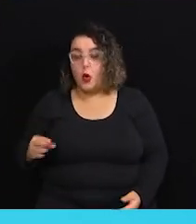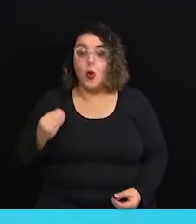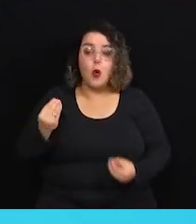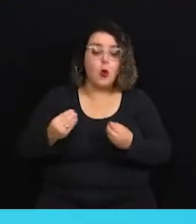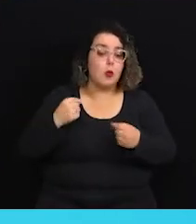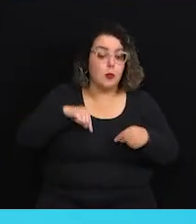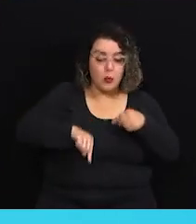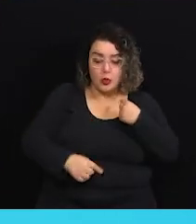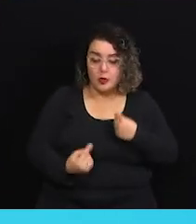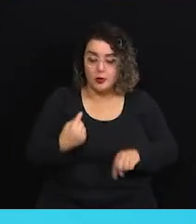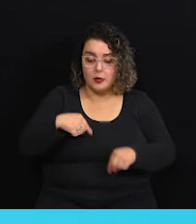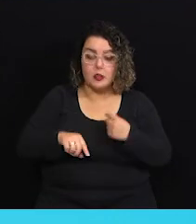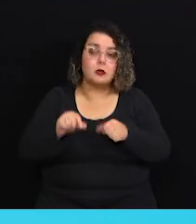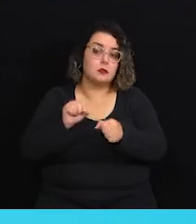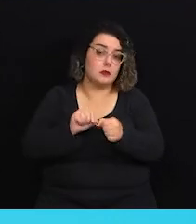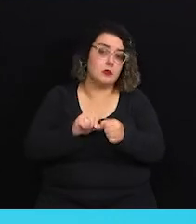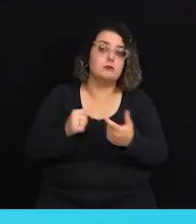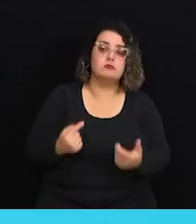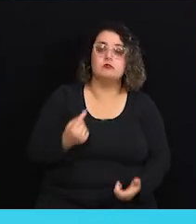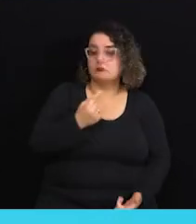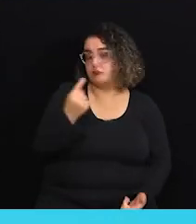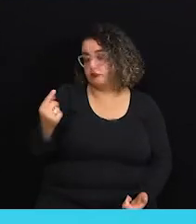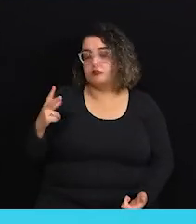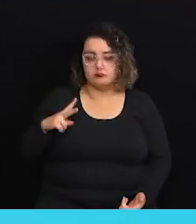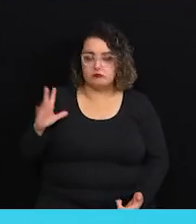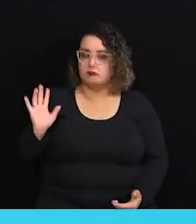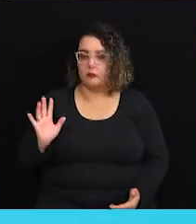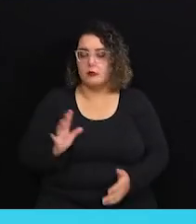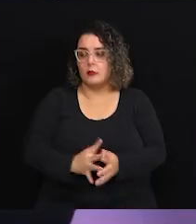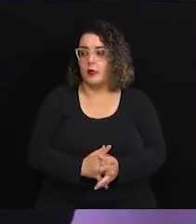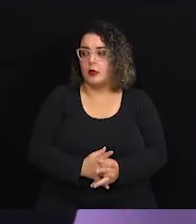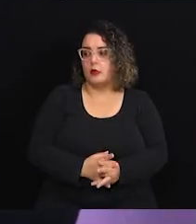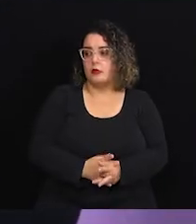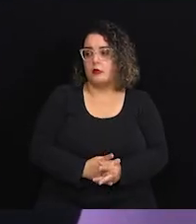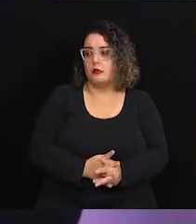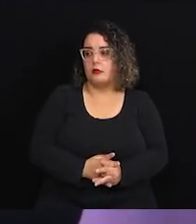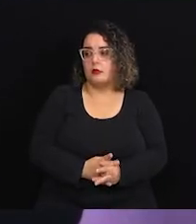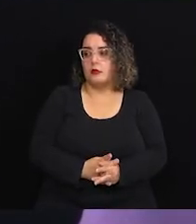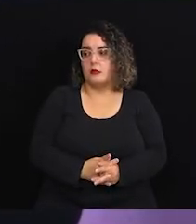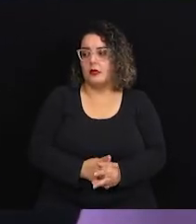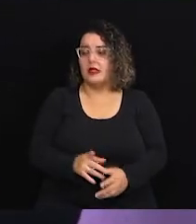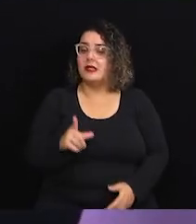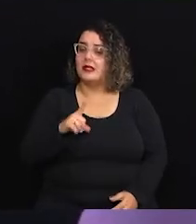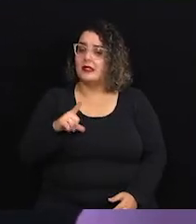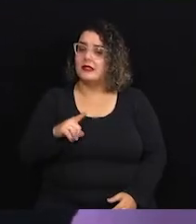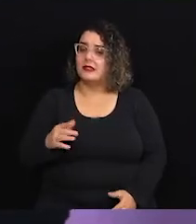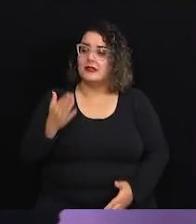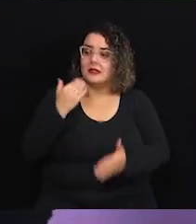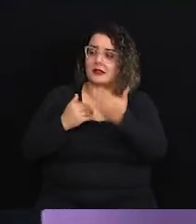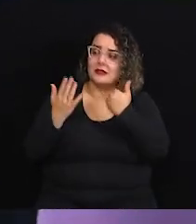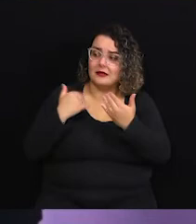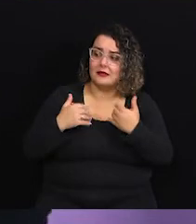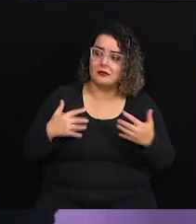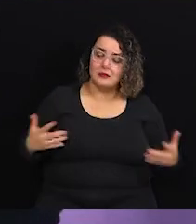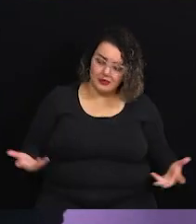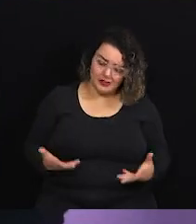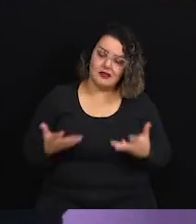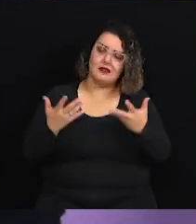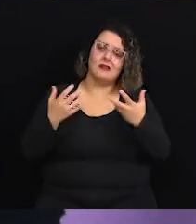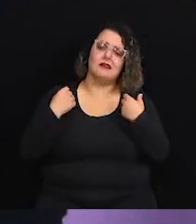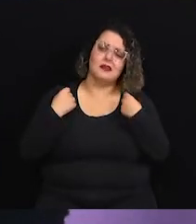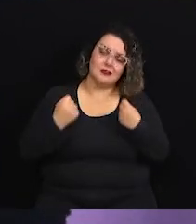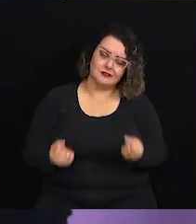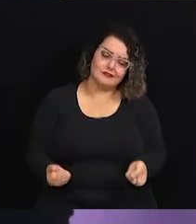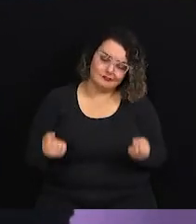como o organismo reage, então é bem individualizado. E tem algum alimento que dá mais ânimo para